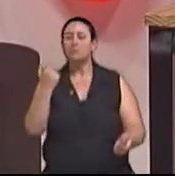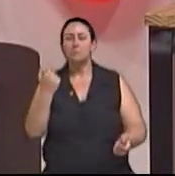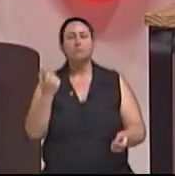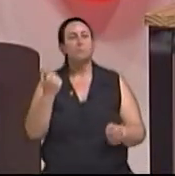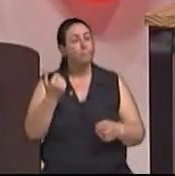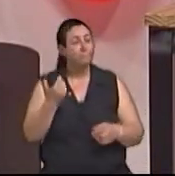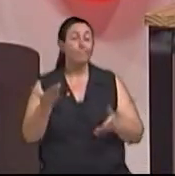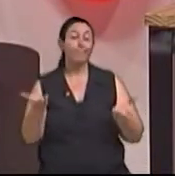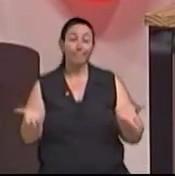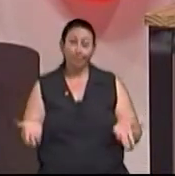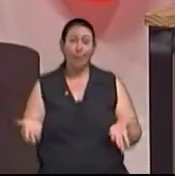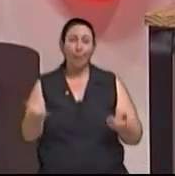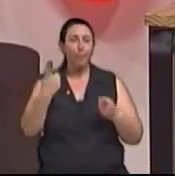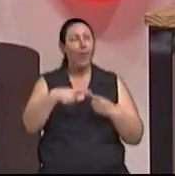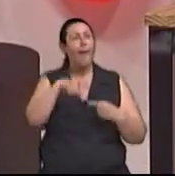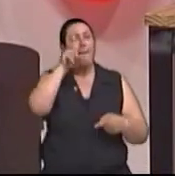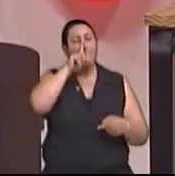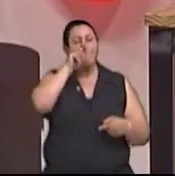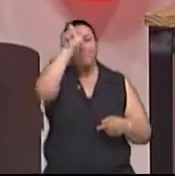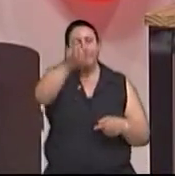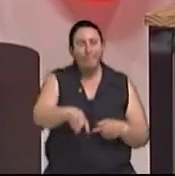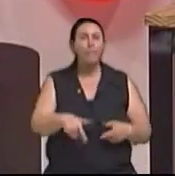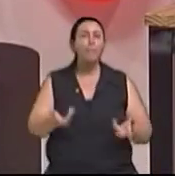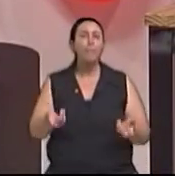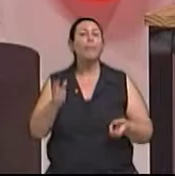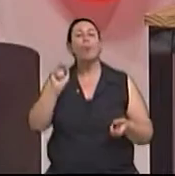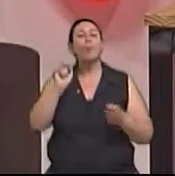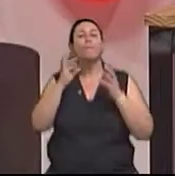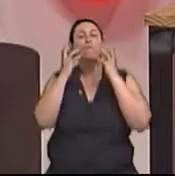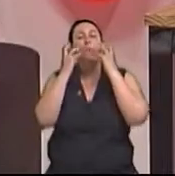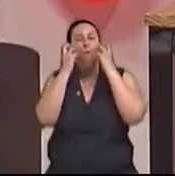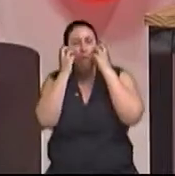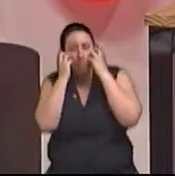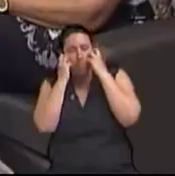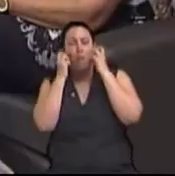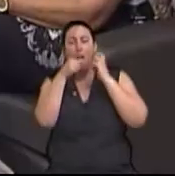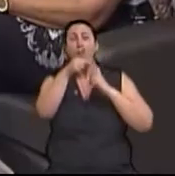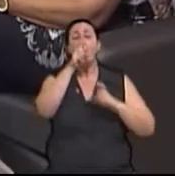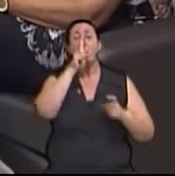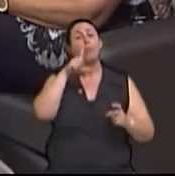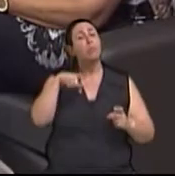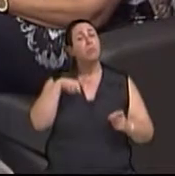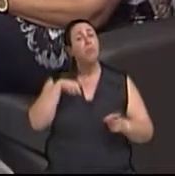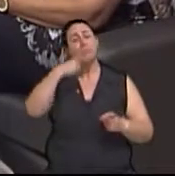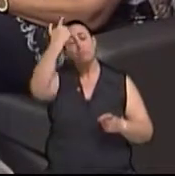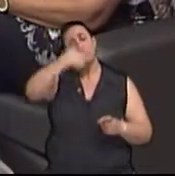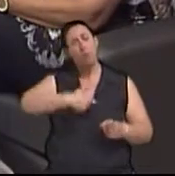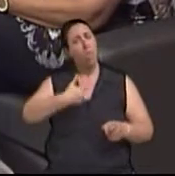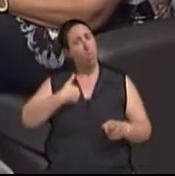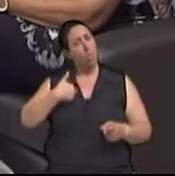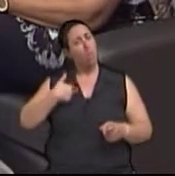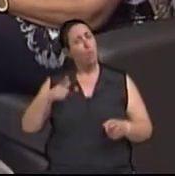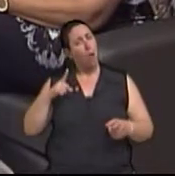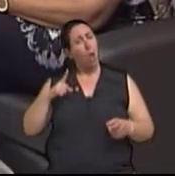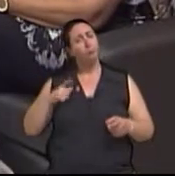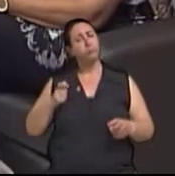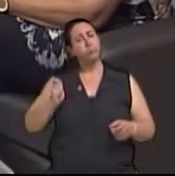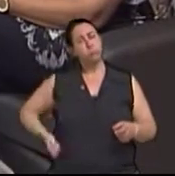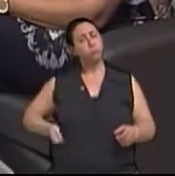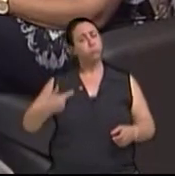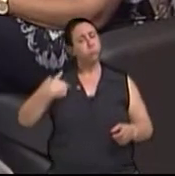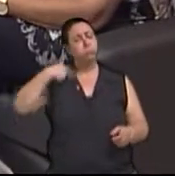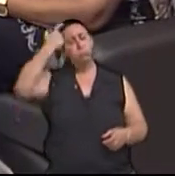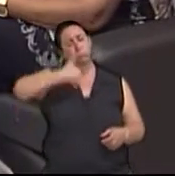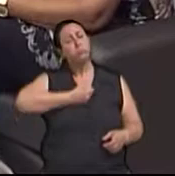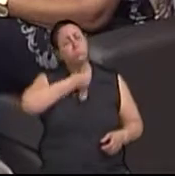também dentro de casa que ela é uma pessoa que está envelhecendo mas ela quer assumir sua velhice ela